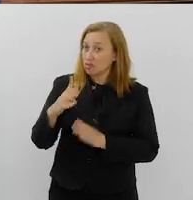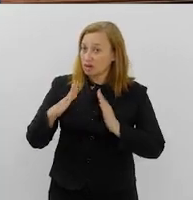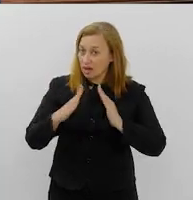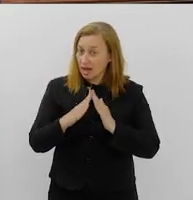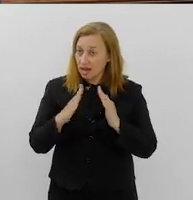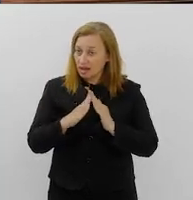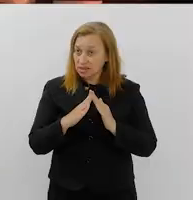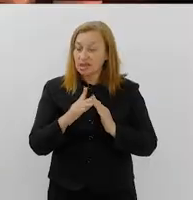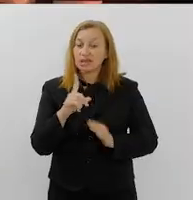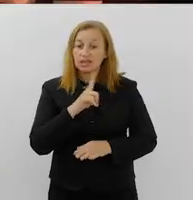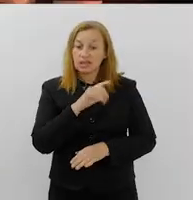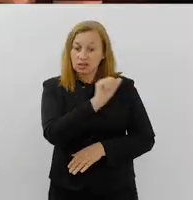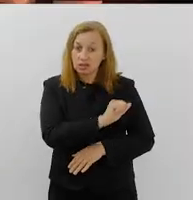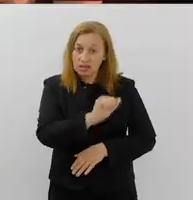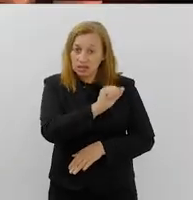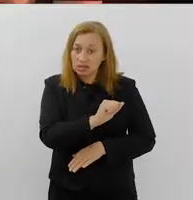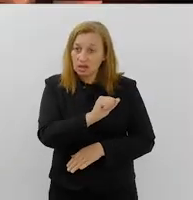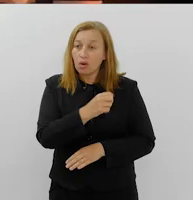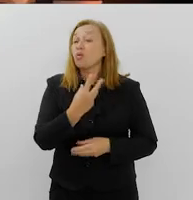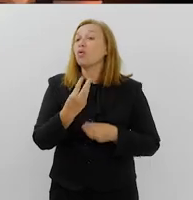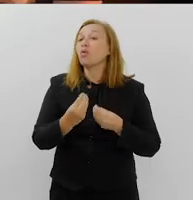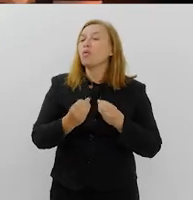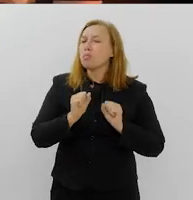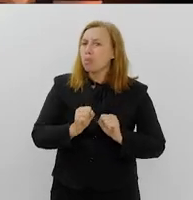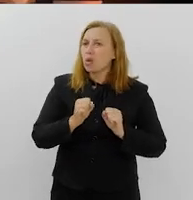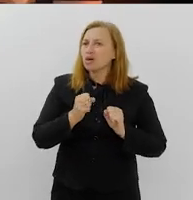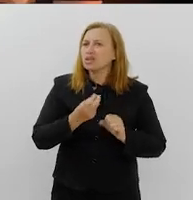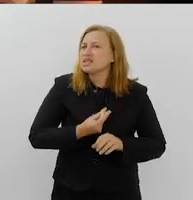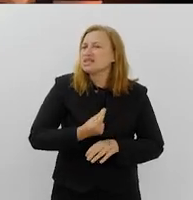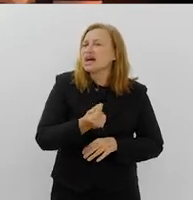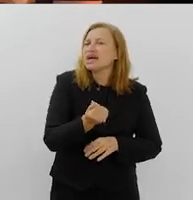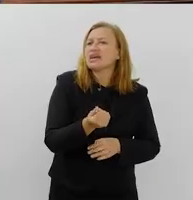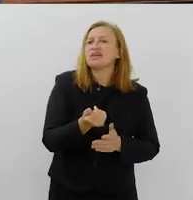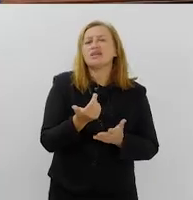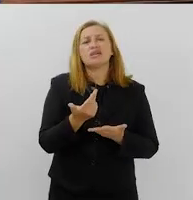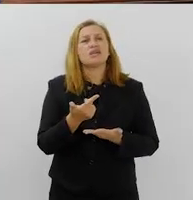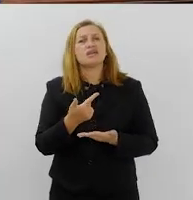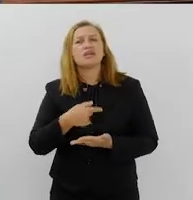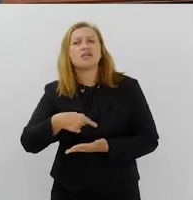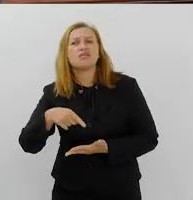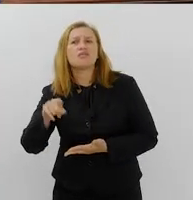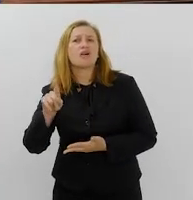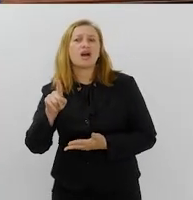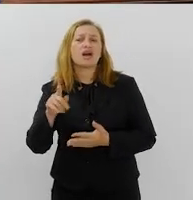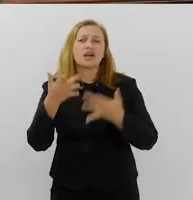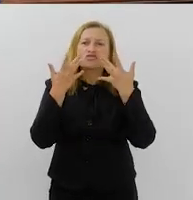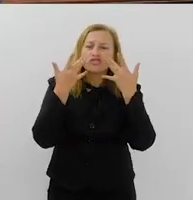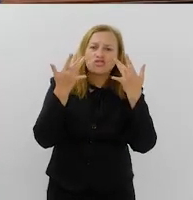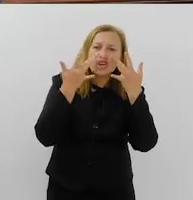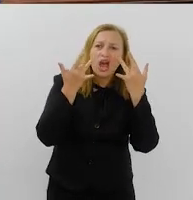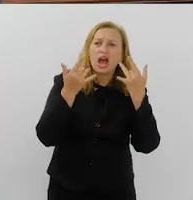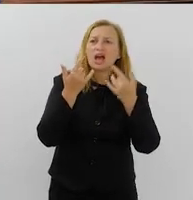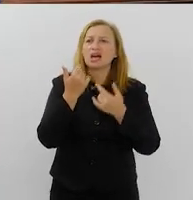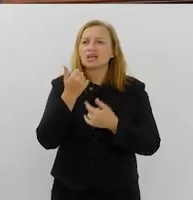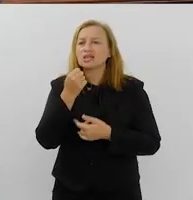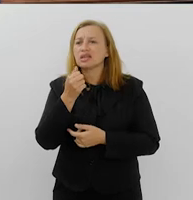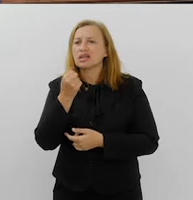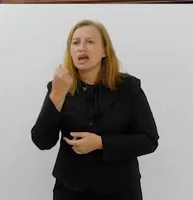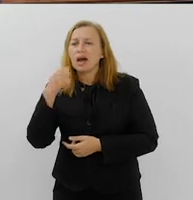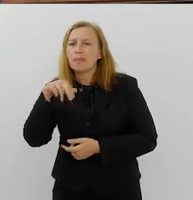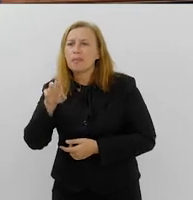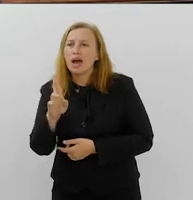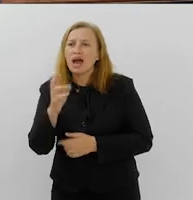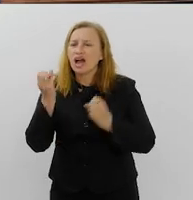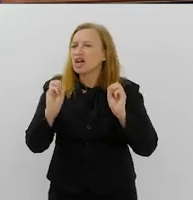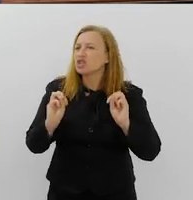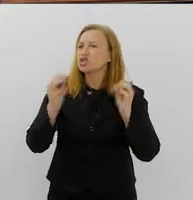do TECAF. Tem um TECAF. Ele pode sair, ele vai a teatro, a bar,